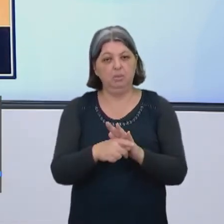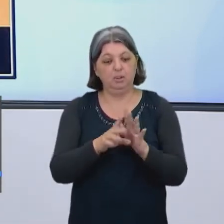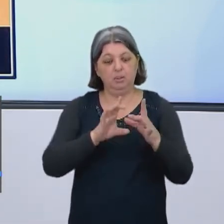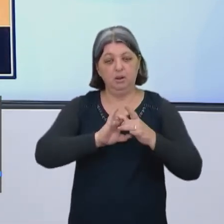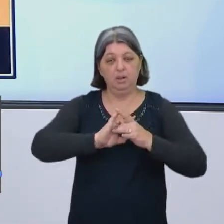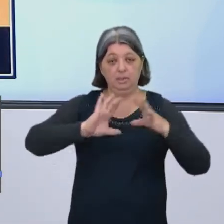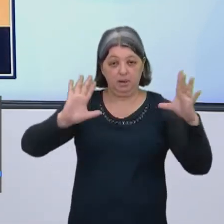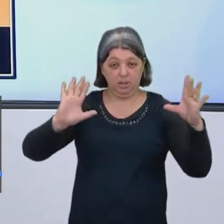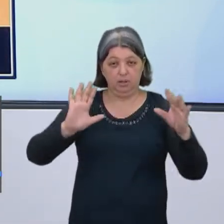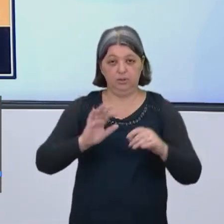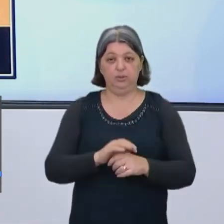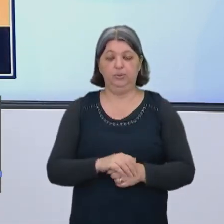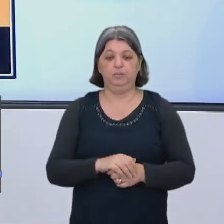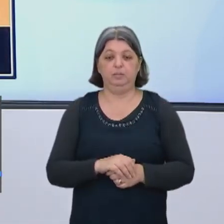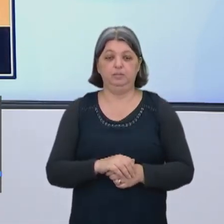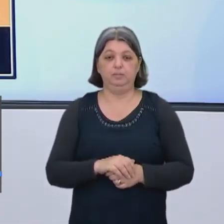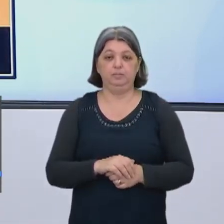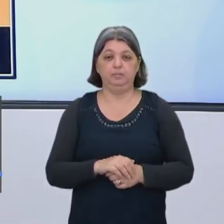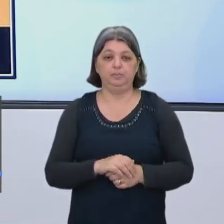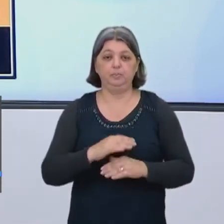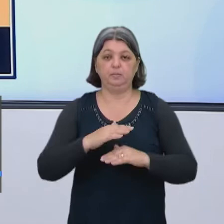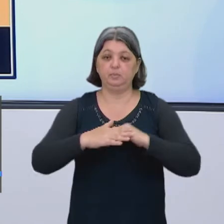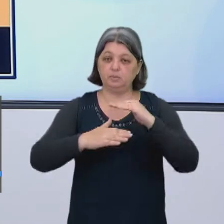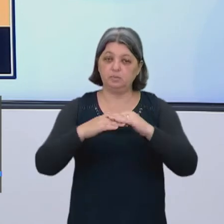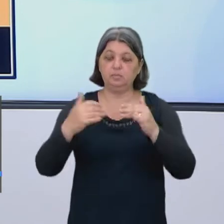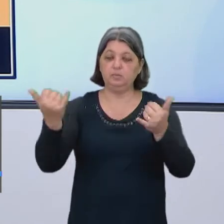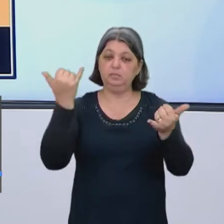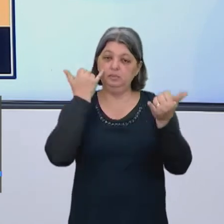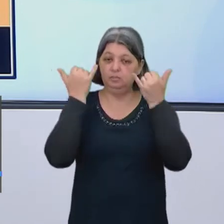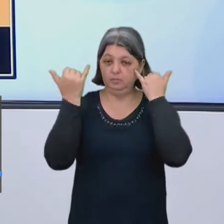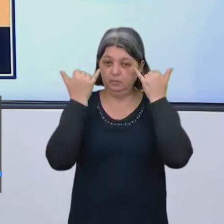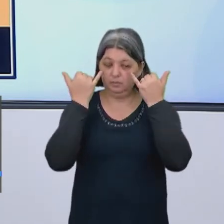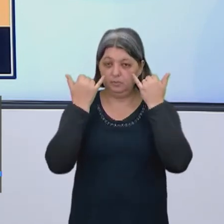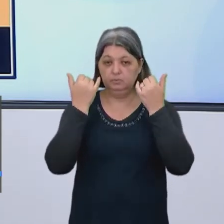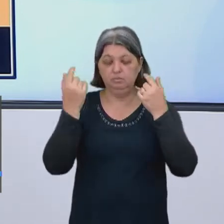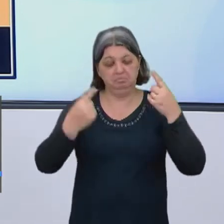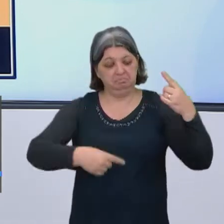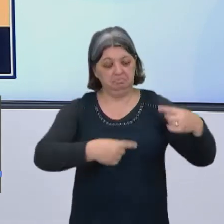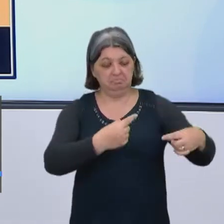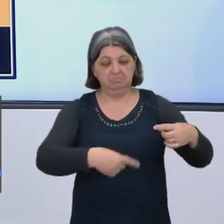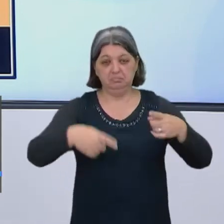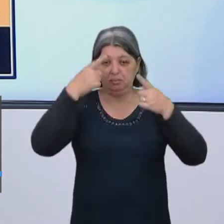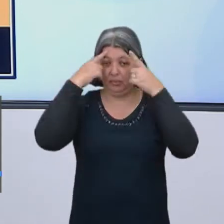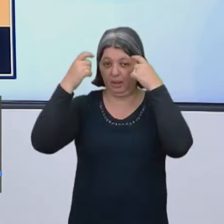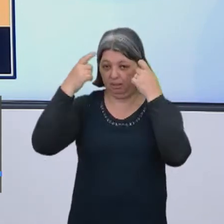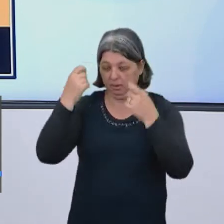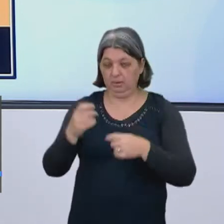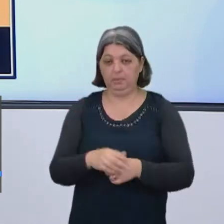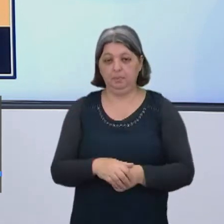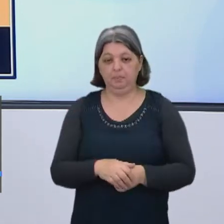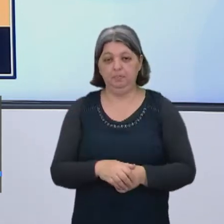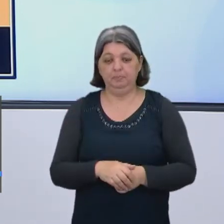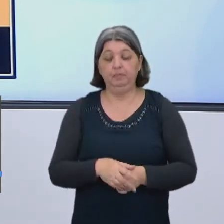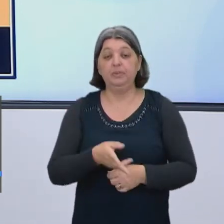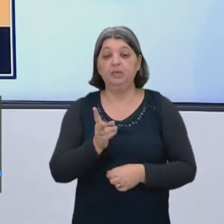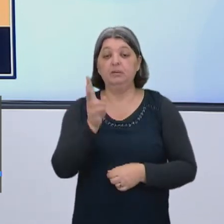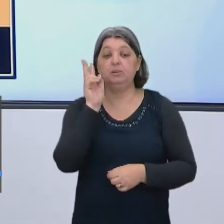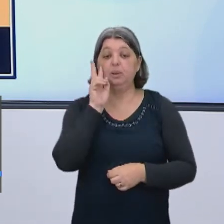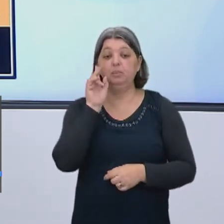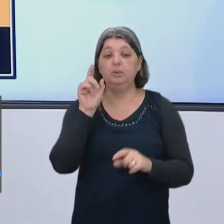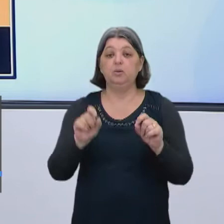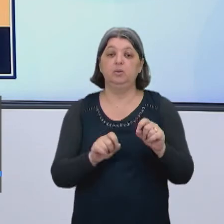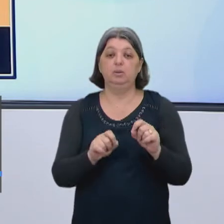liberdade, né, entre aspas, aí, de produzir informações, de trocar aquela ideia com vocês, tá ok? Sempre lembrando que as aulas